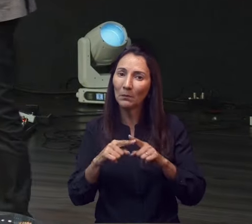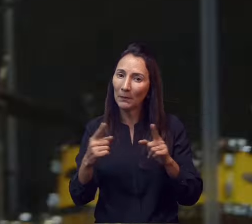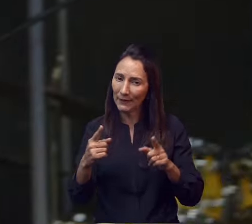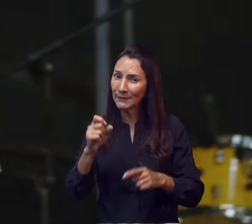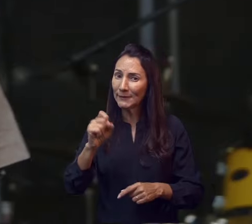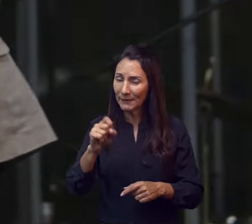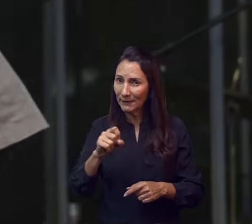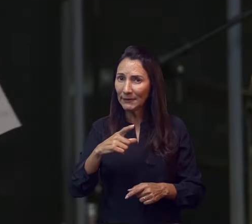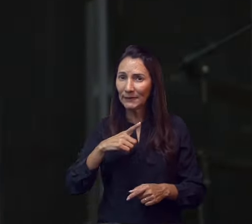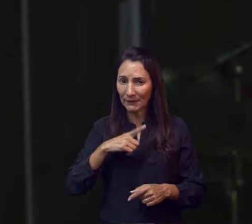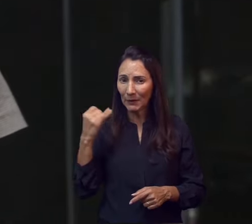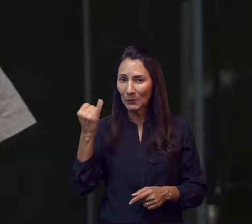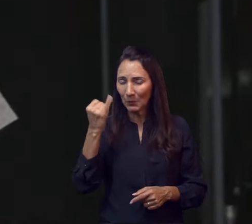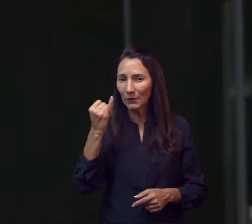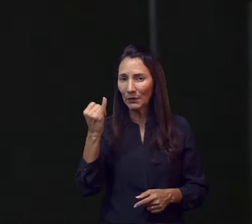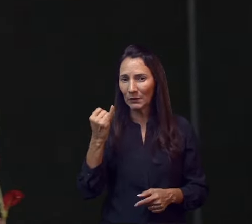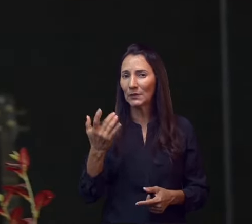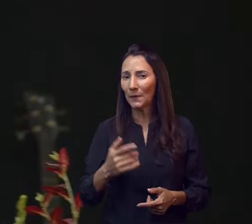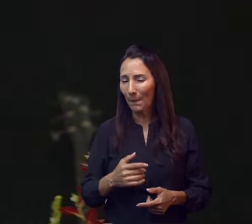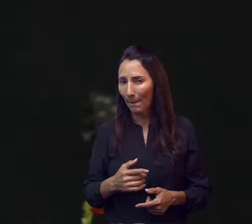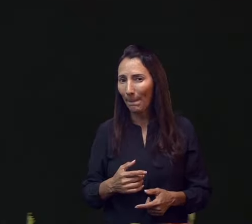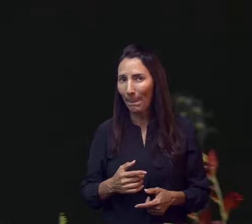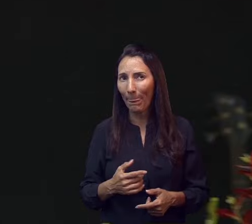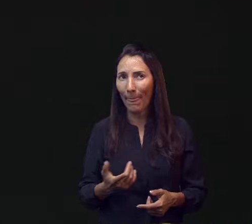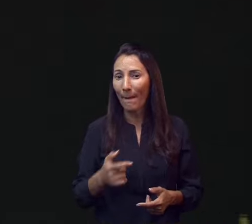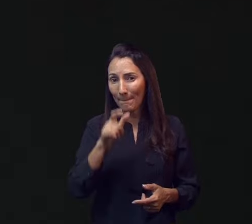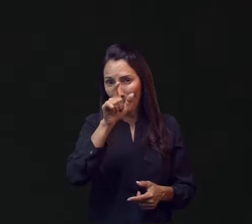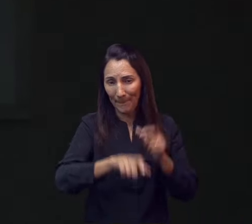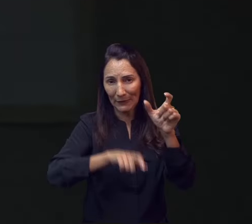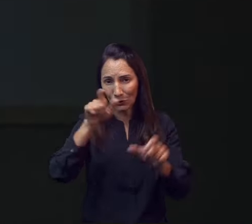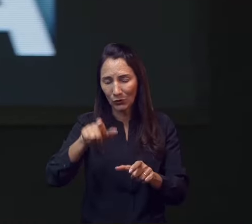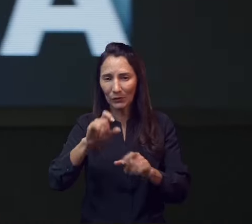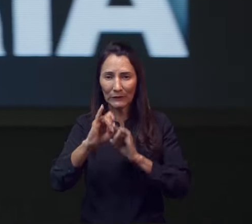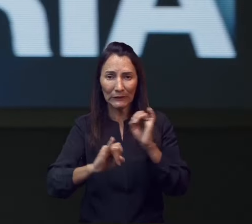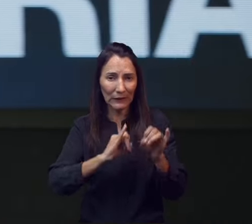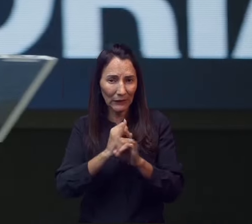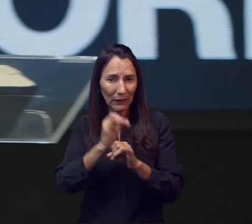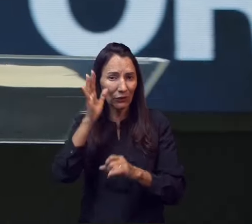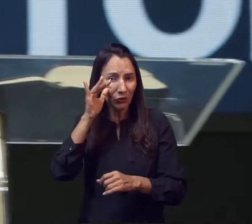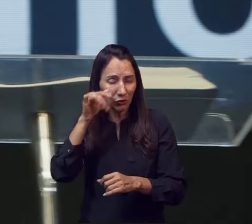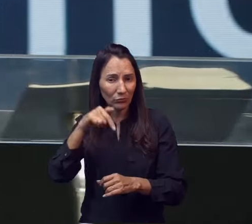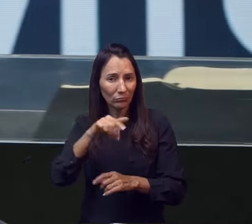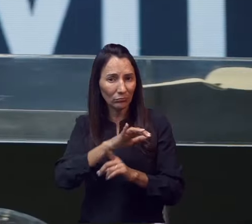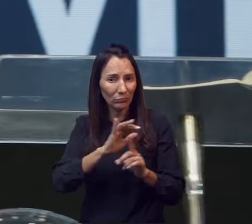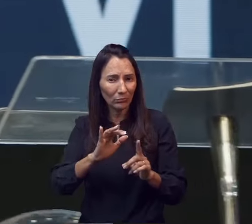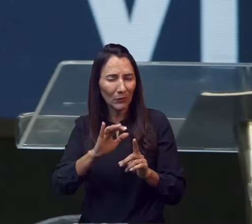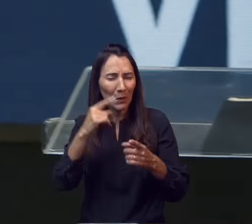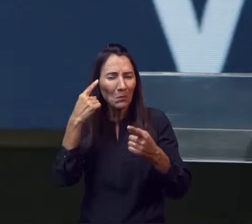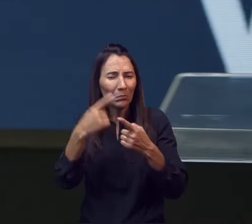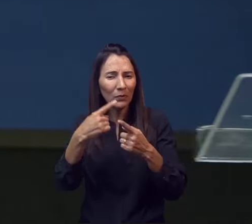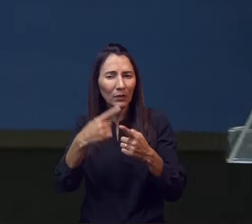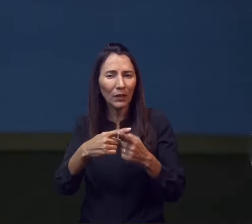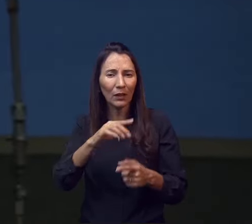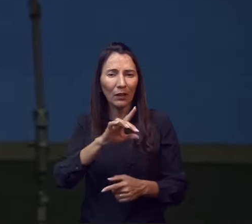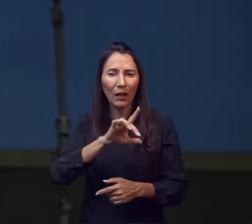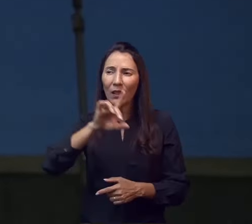que precisa ser essa informação receber pessoas que estão pela internet porque Deus faz